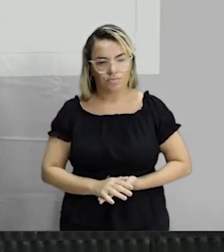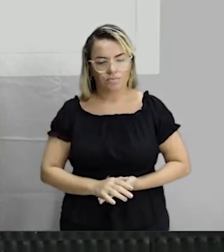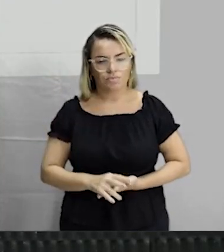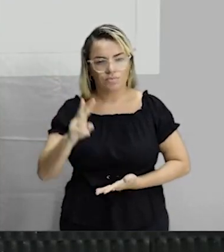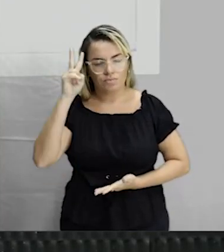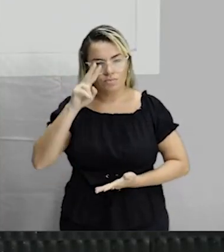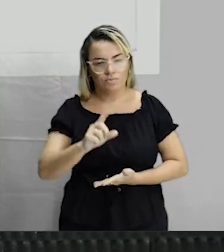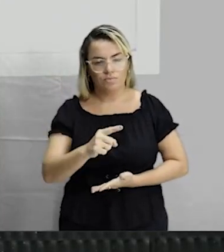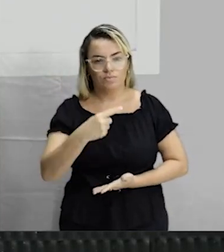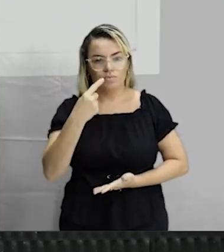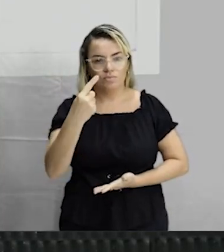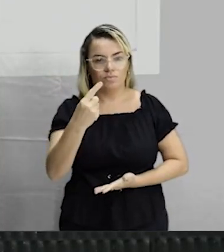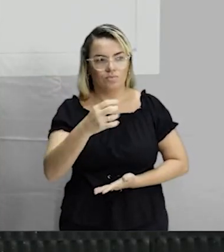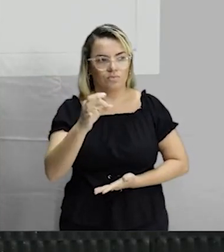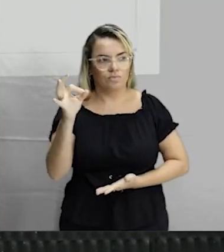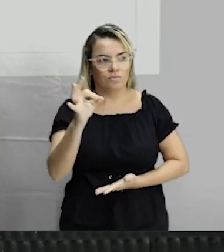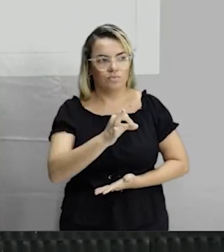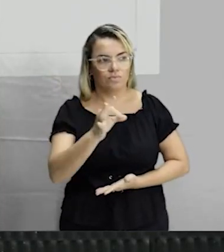1%